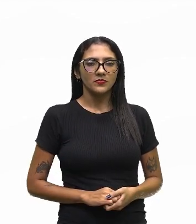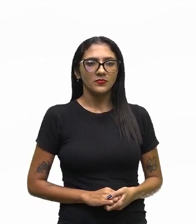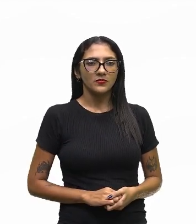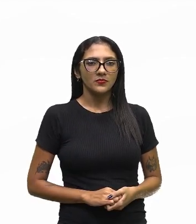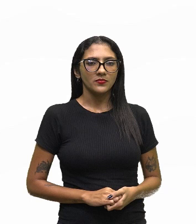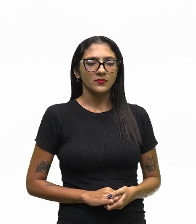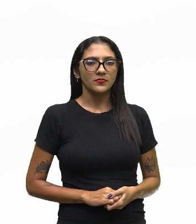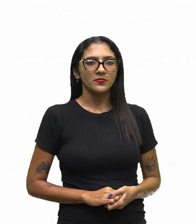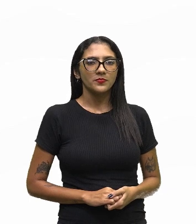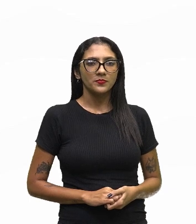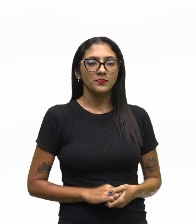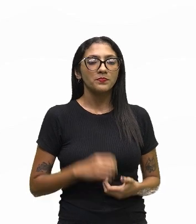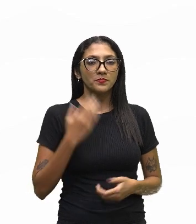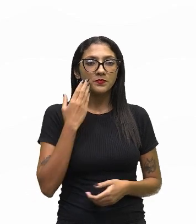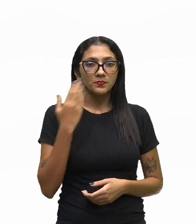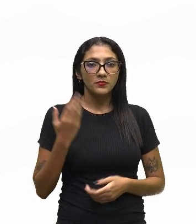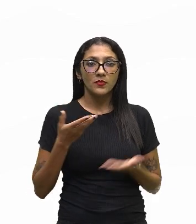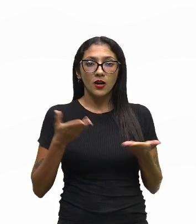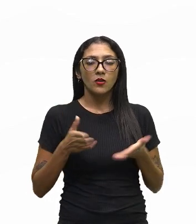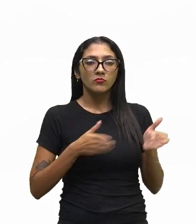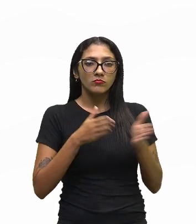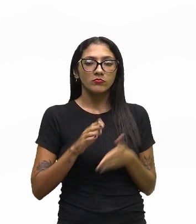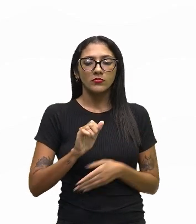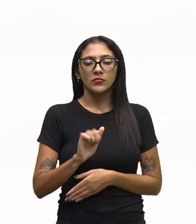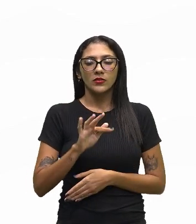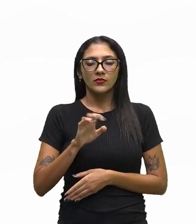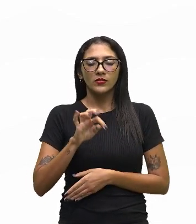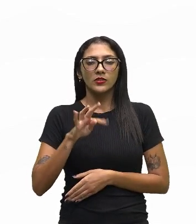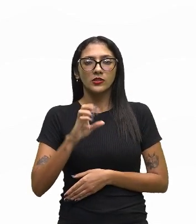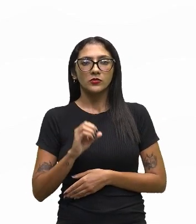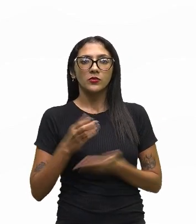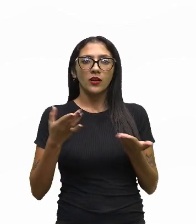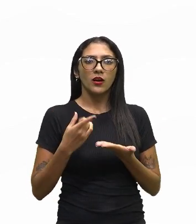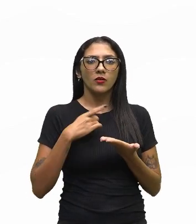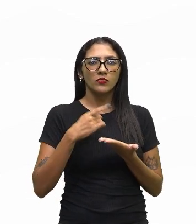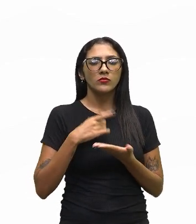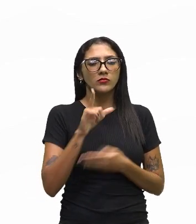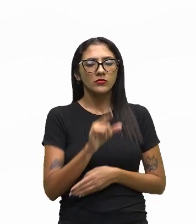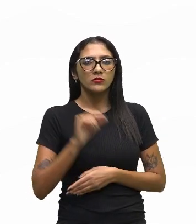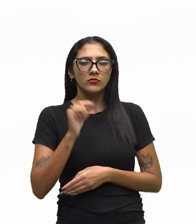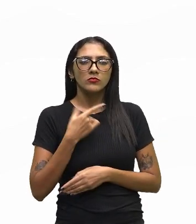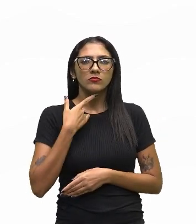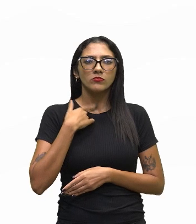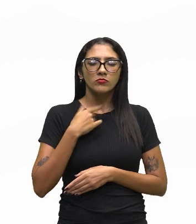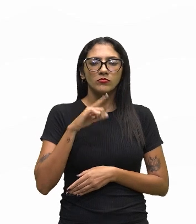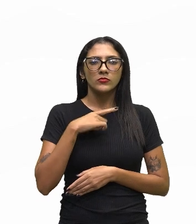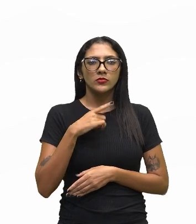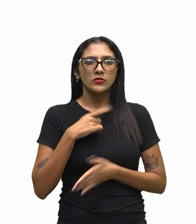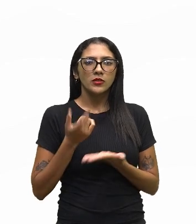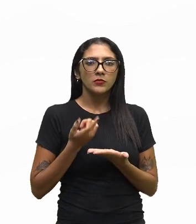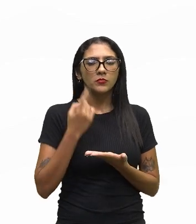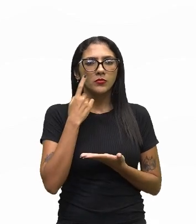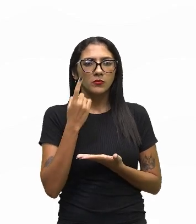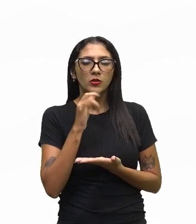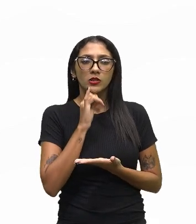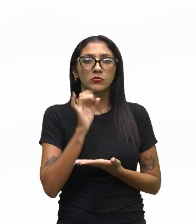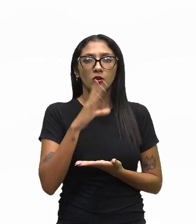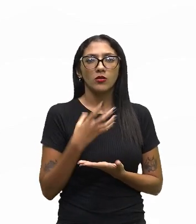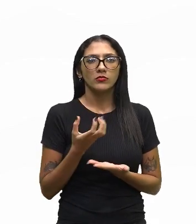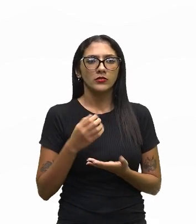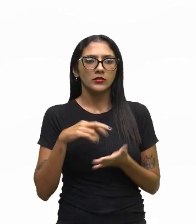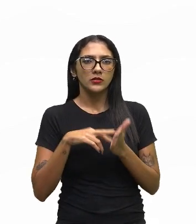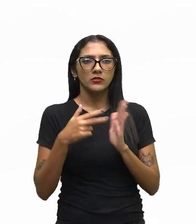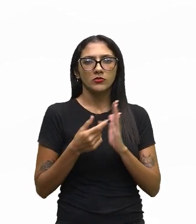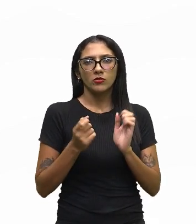o afeto, que significa que as pessoas tomam decisões baseadas exclusivamente nas emoções que elas